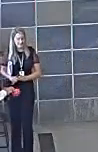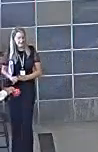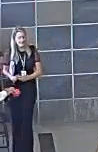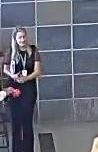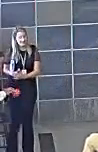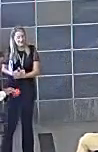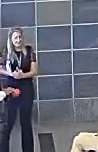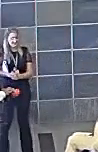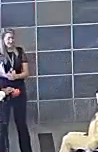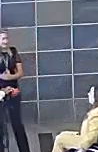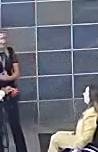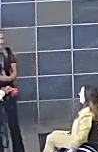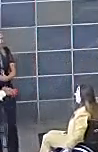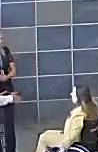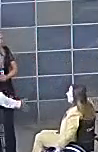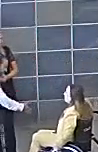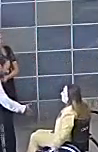de